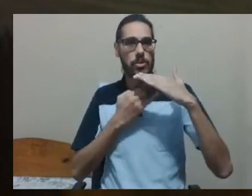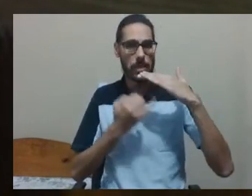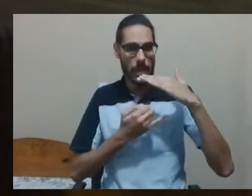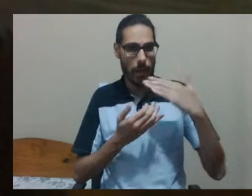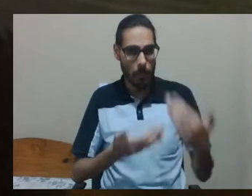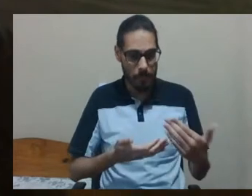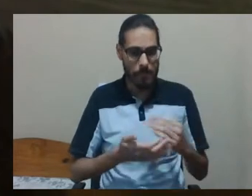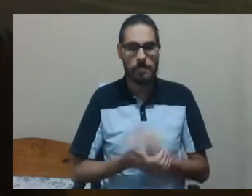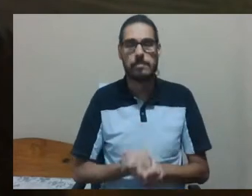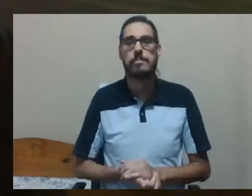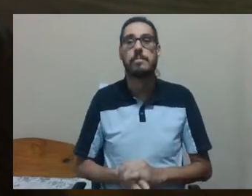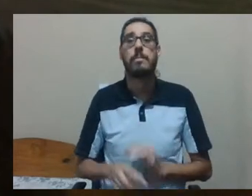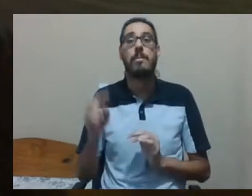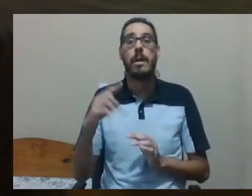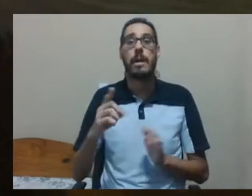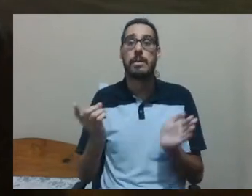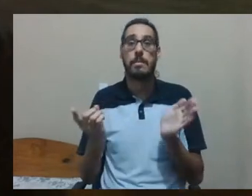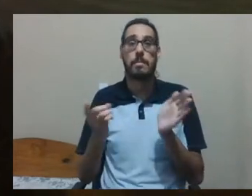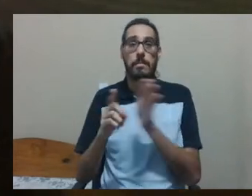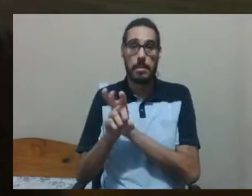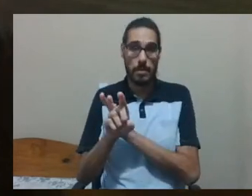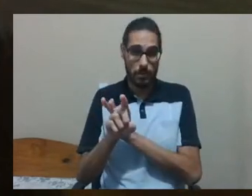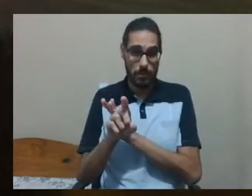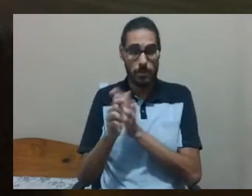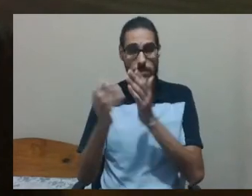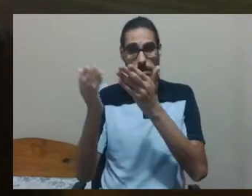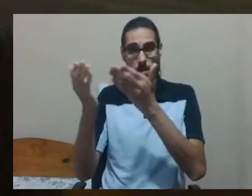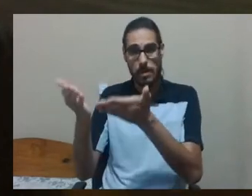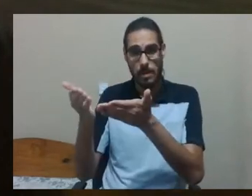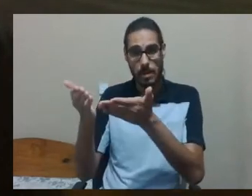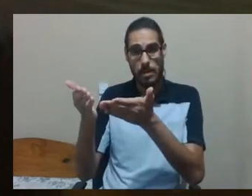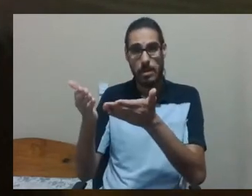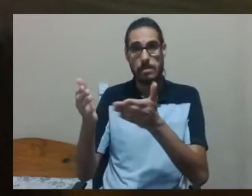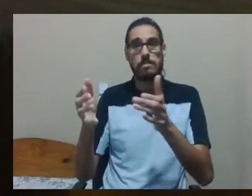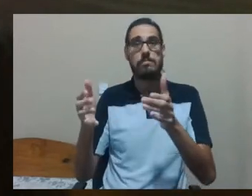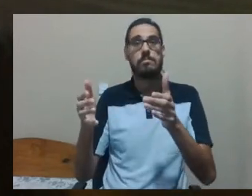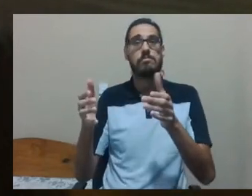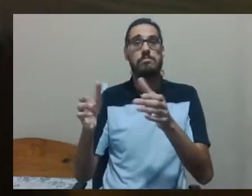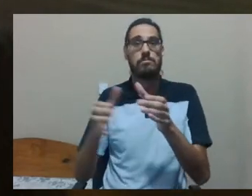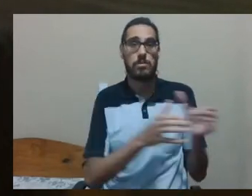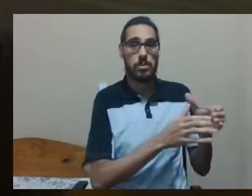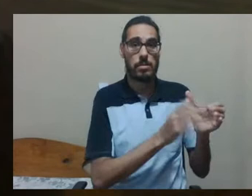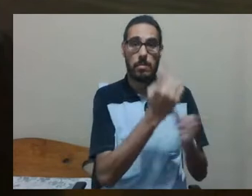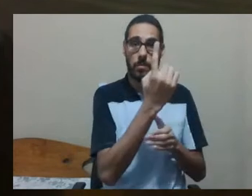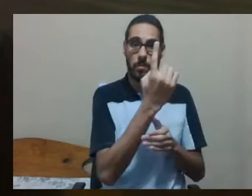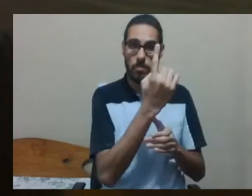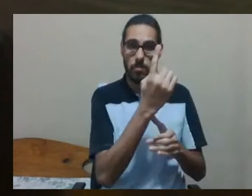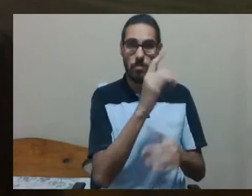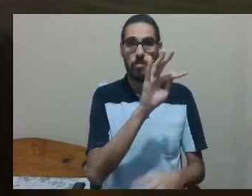agora para a candidatura 1, Fernando.